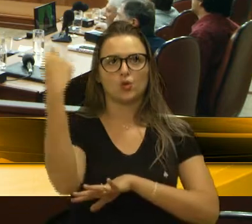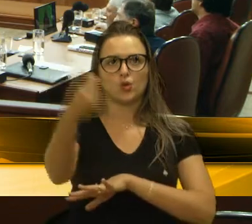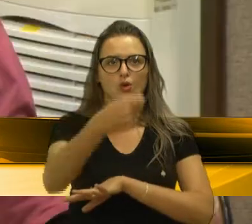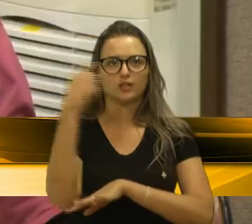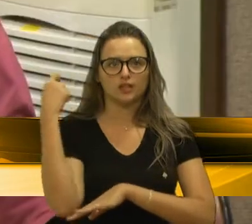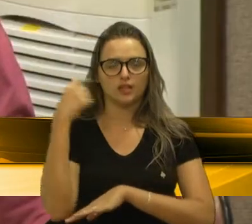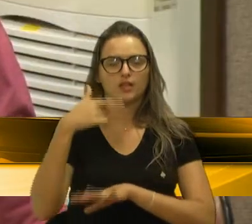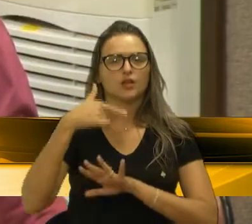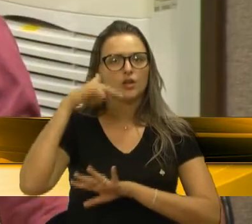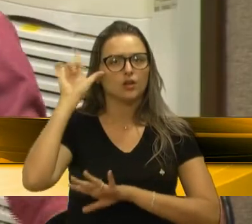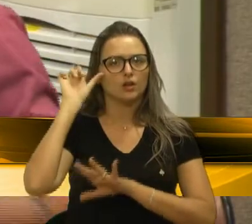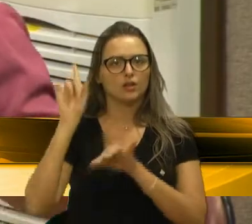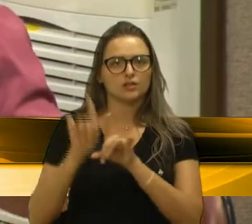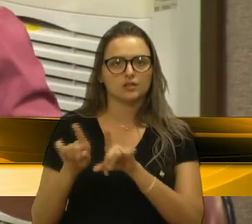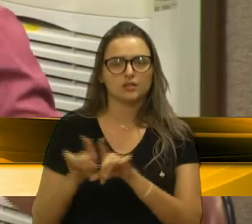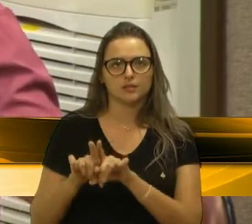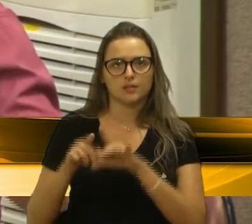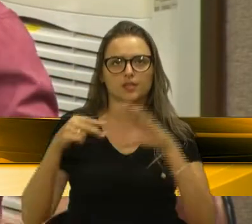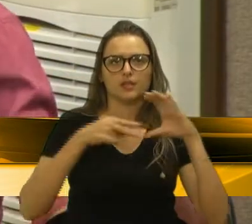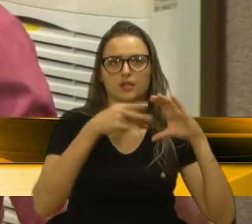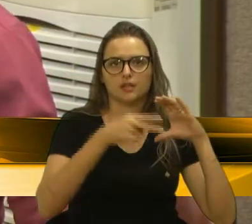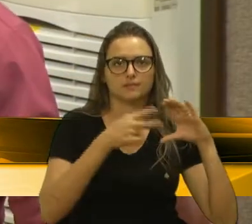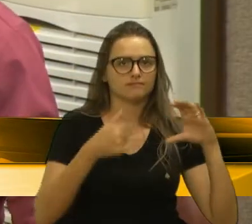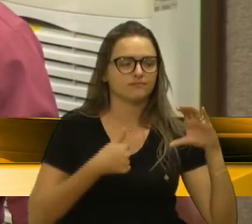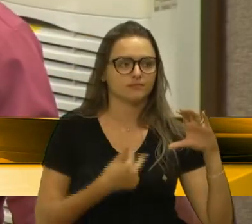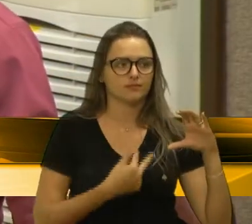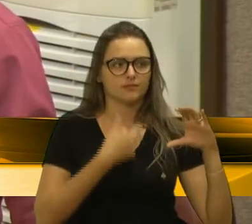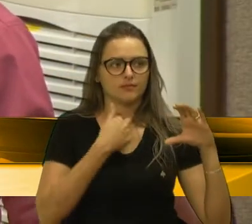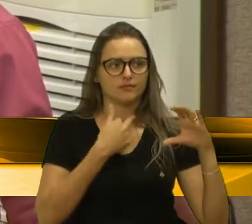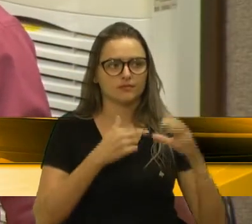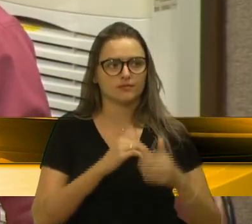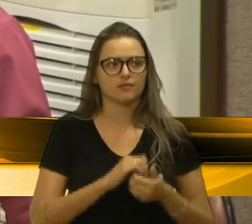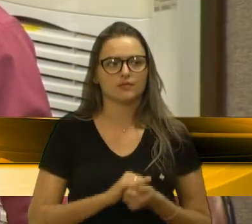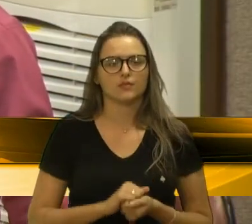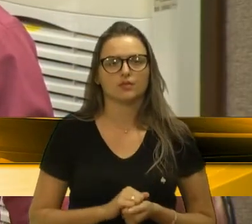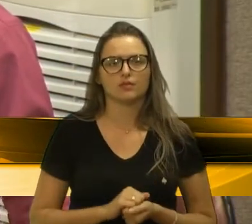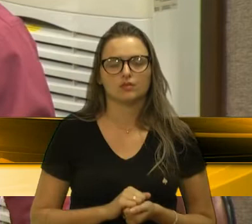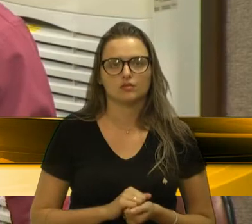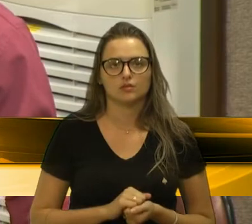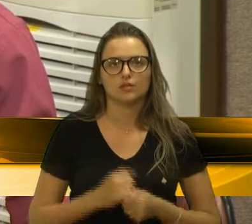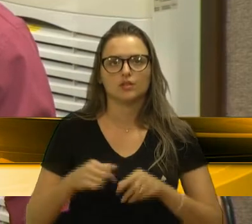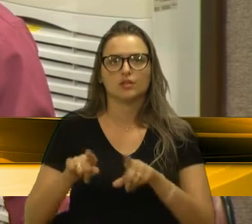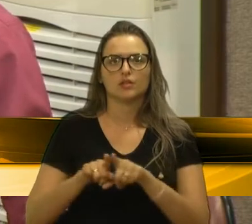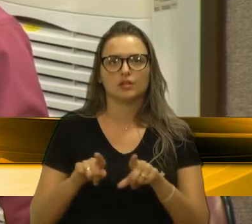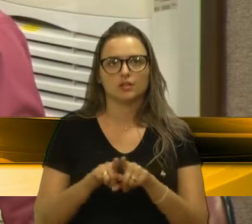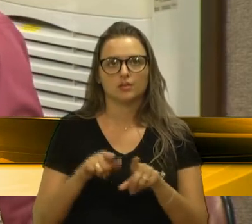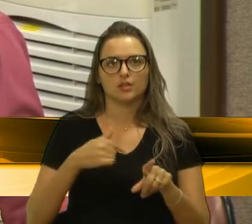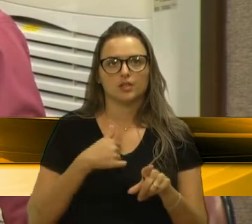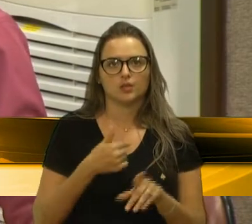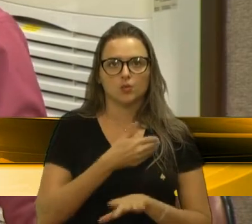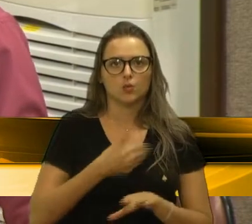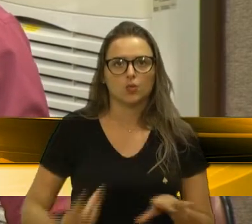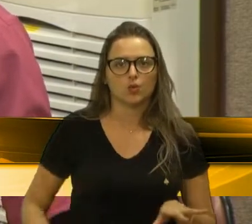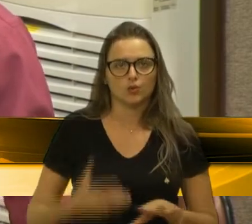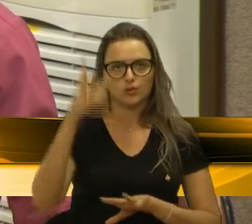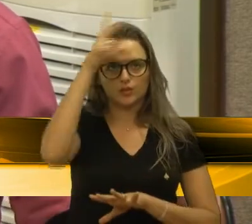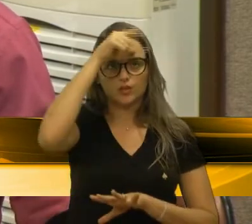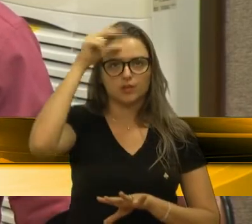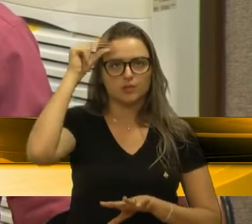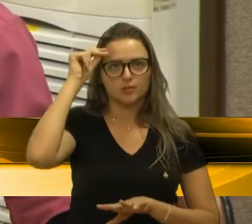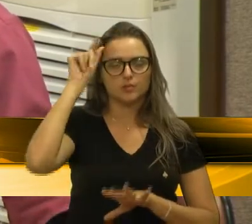estava câmara de vereadores né o segredo não tenho costume de freqüentar e também estava administração pública isso é